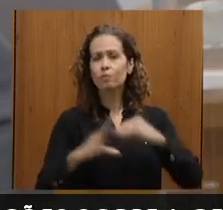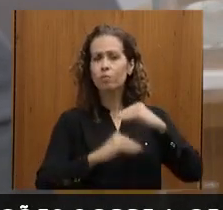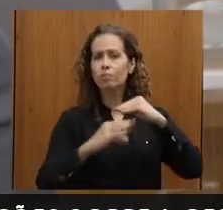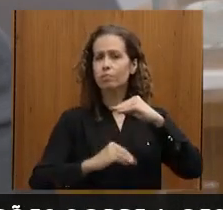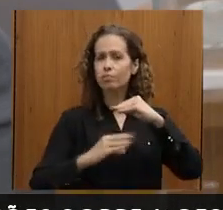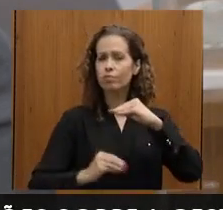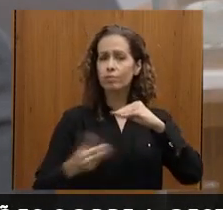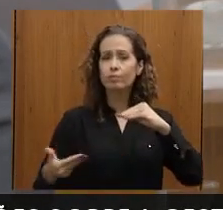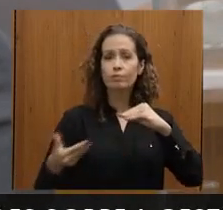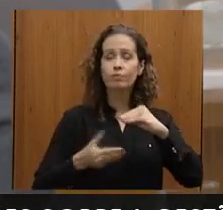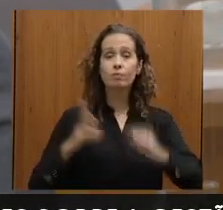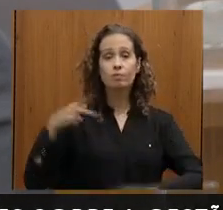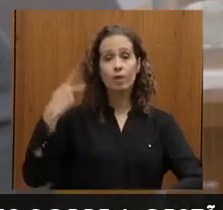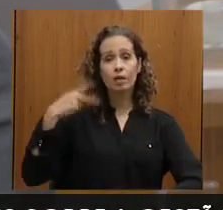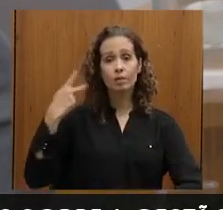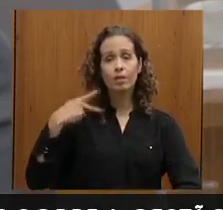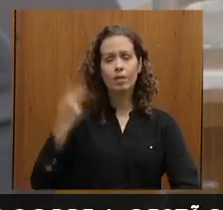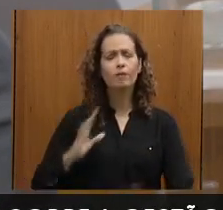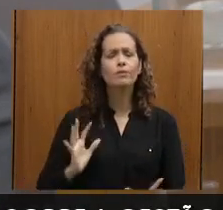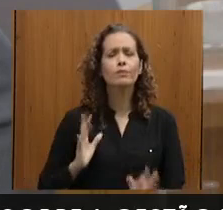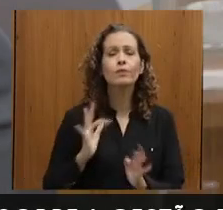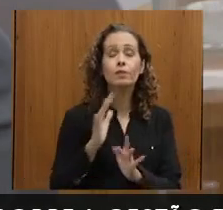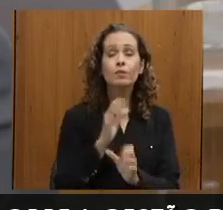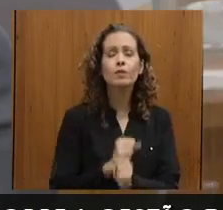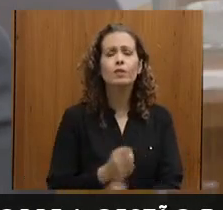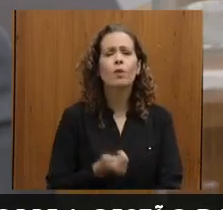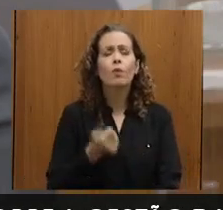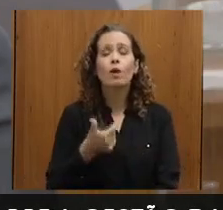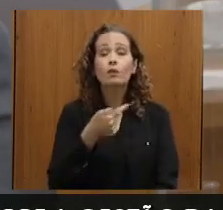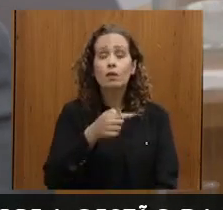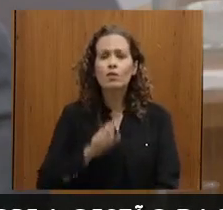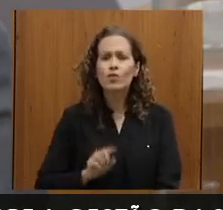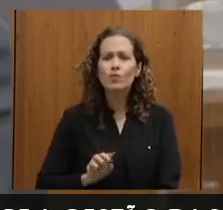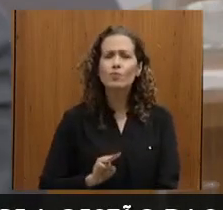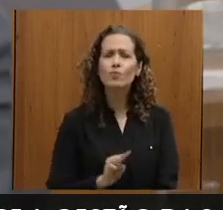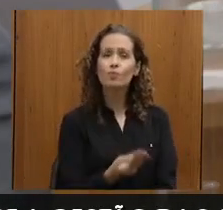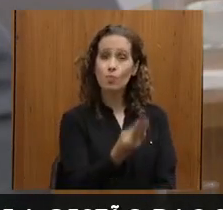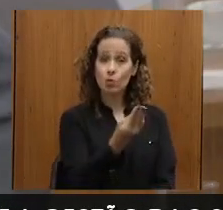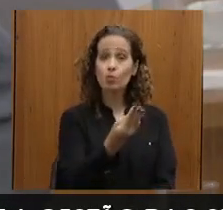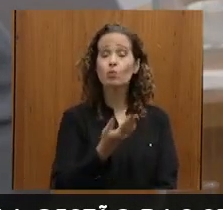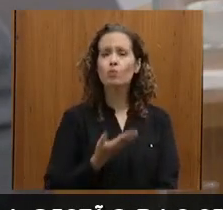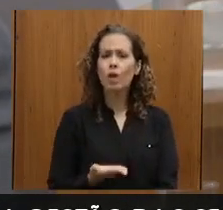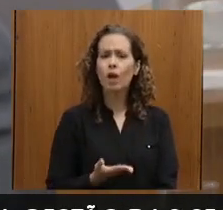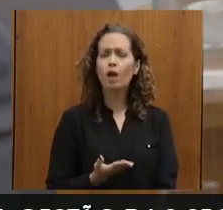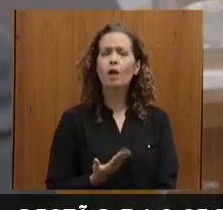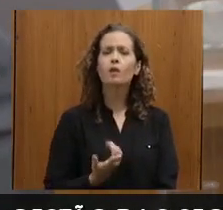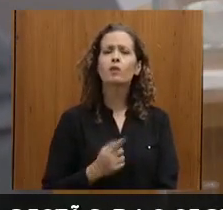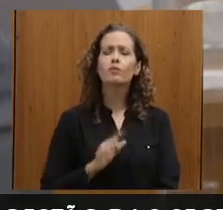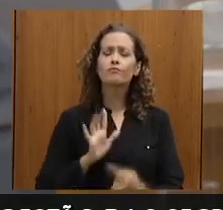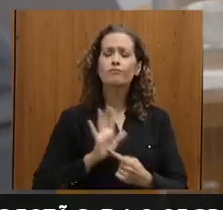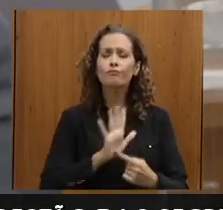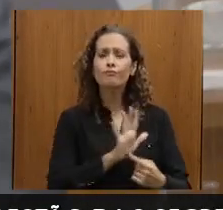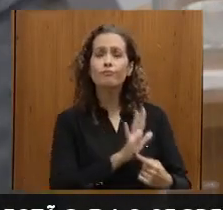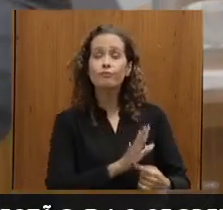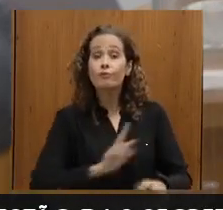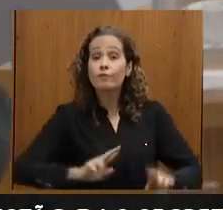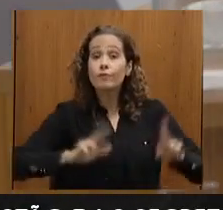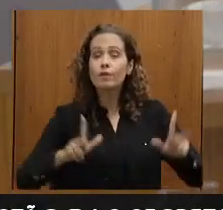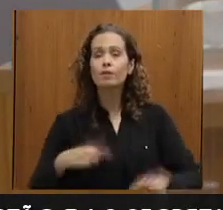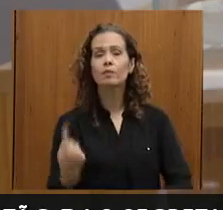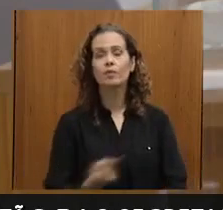parlamentares, que contabilizam quase 7 mil indicações diferentes para o nosso Estado. voto.